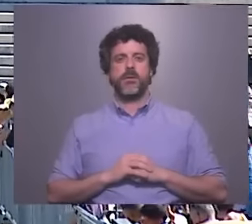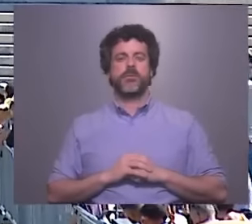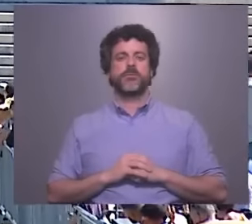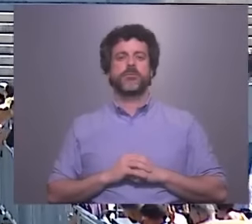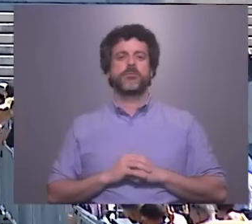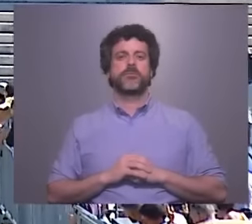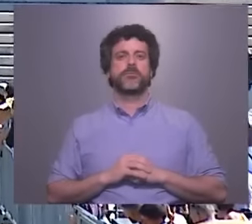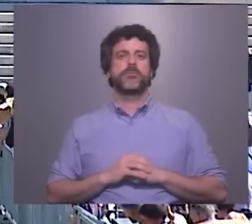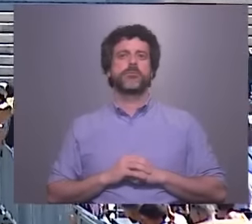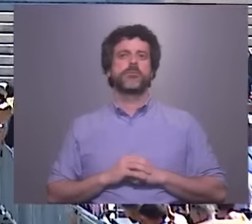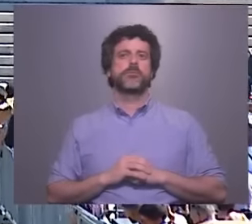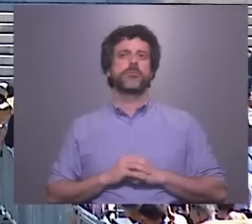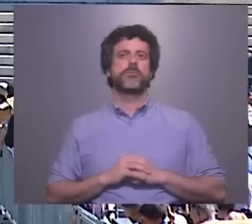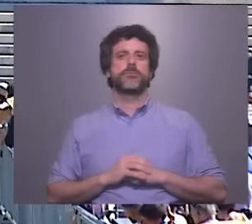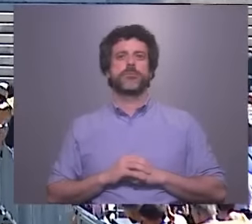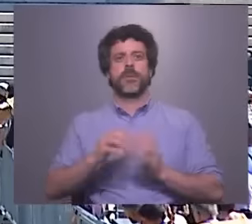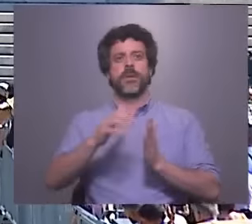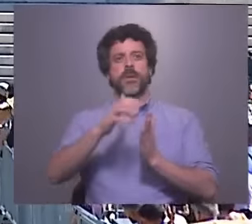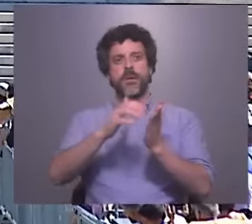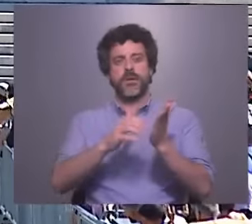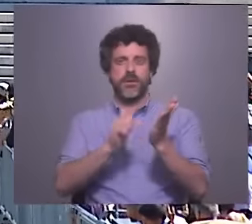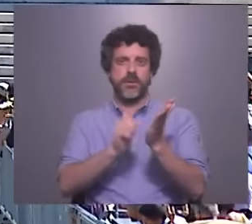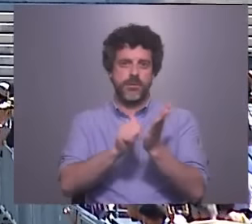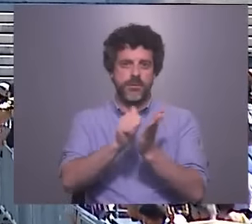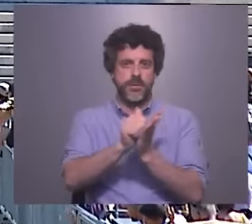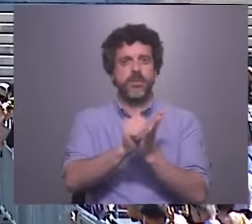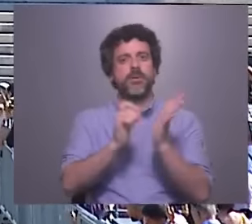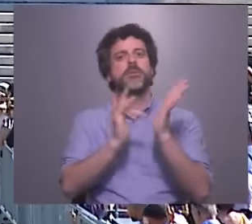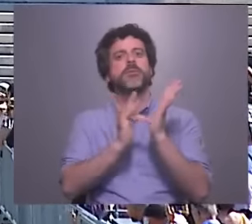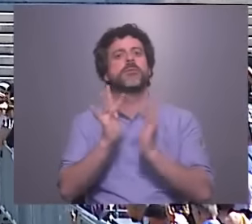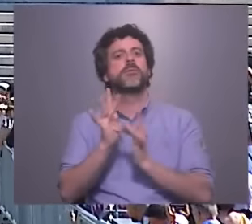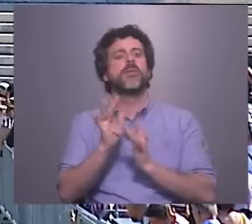O Senhor esteja convosco.